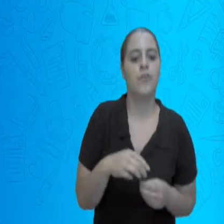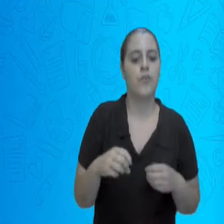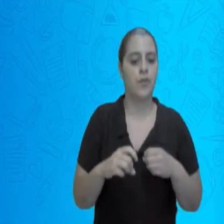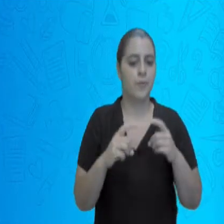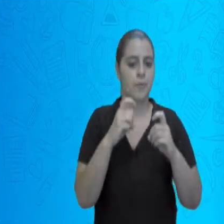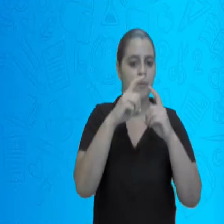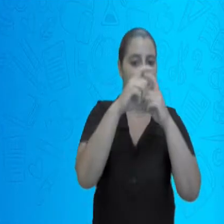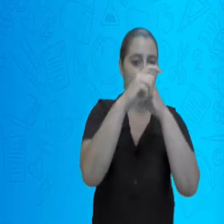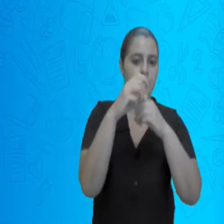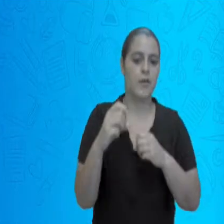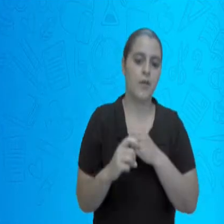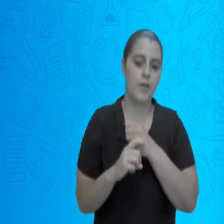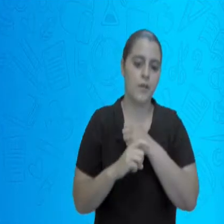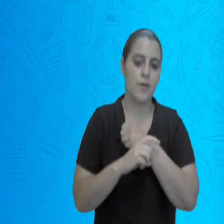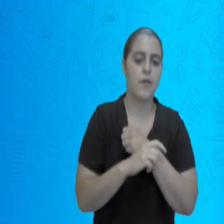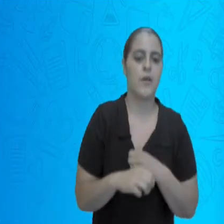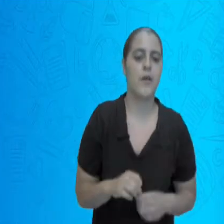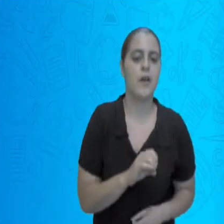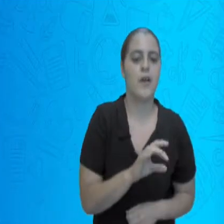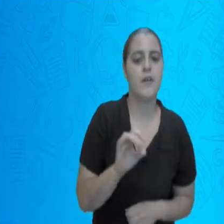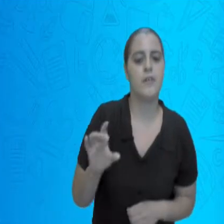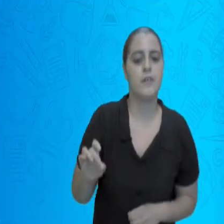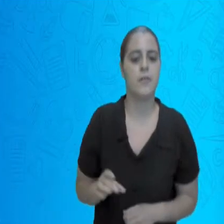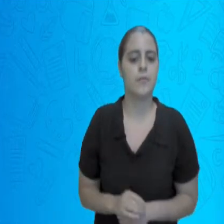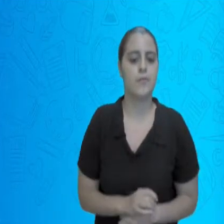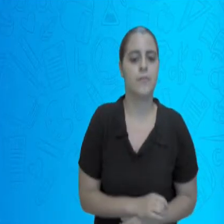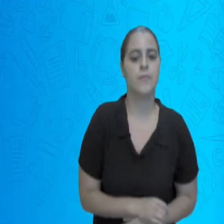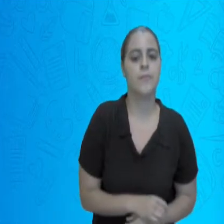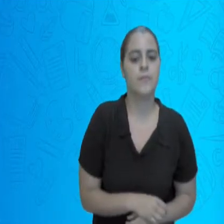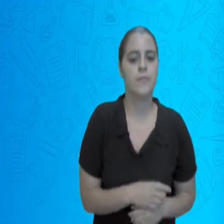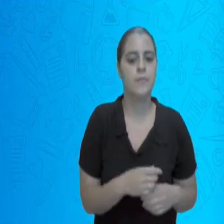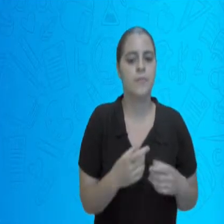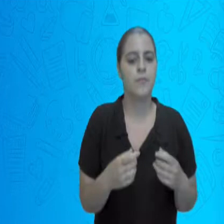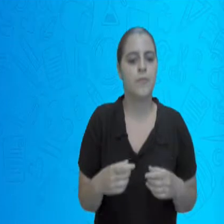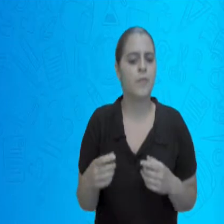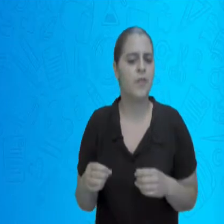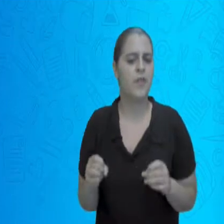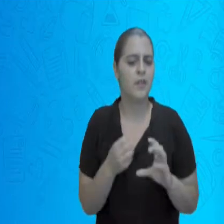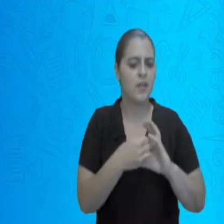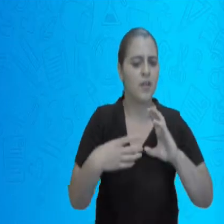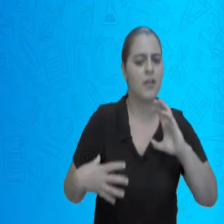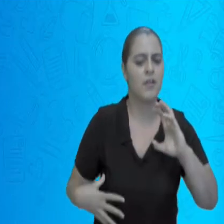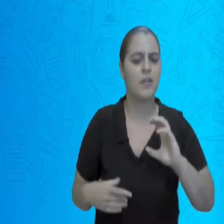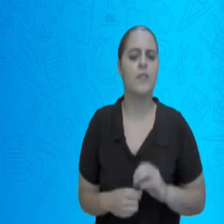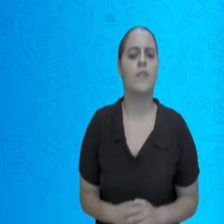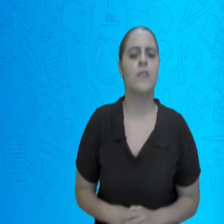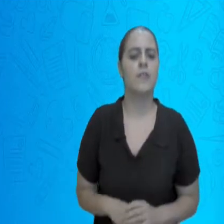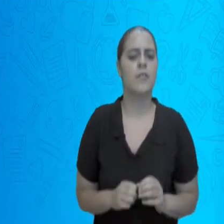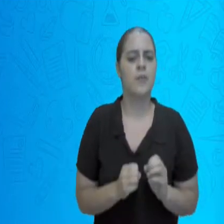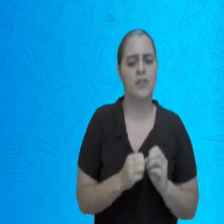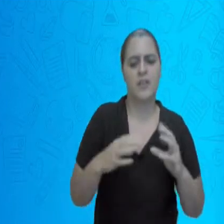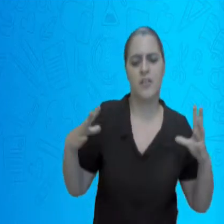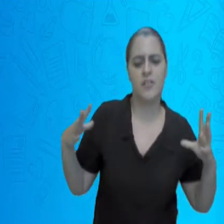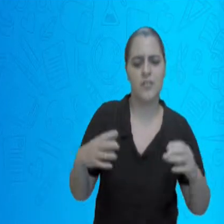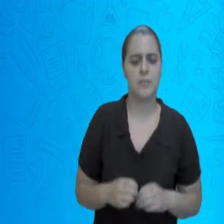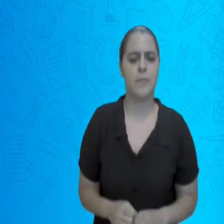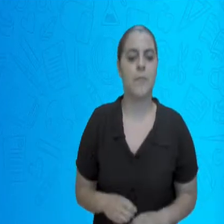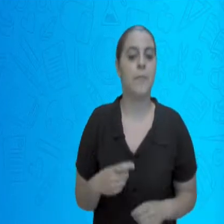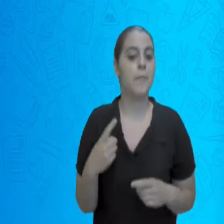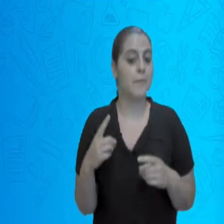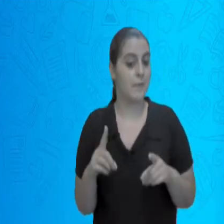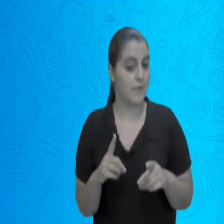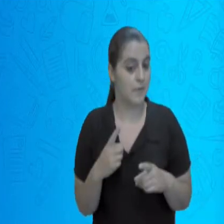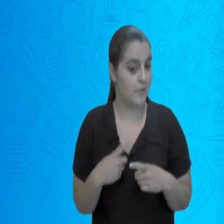ver cada um no seu detalhe, com cada característica, porque eles são grandes,